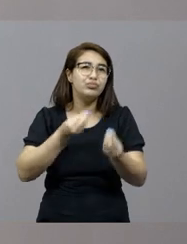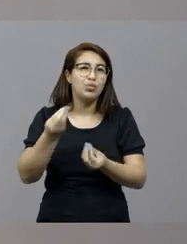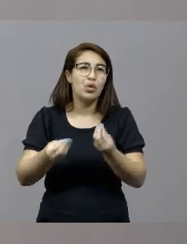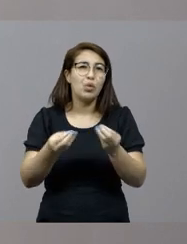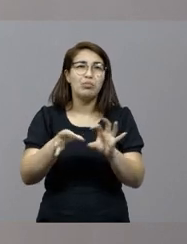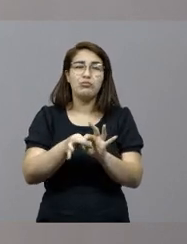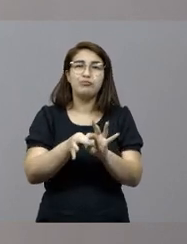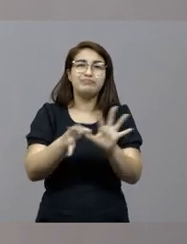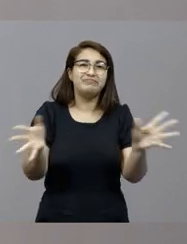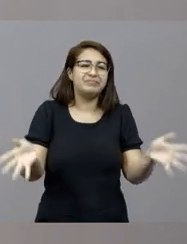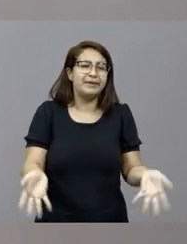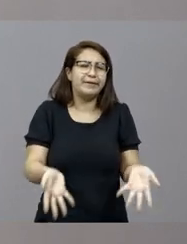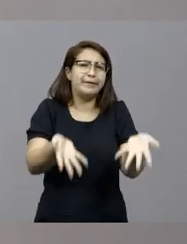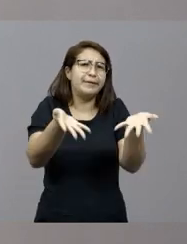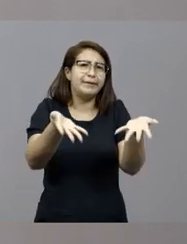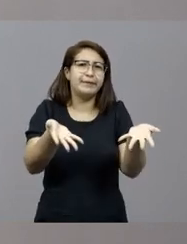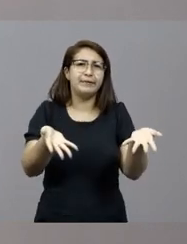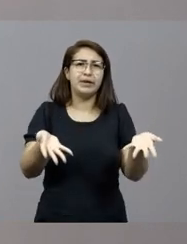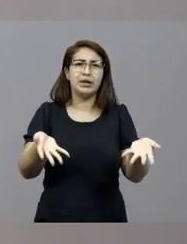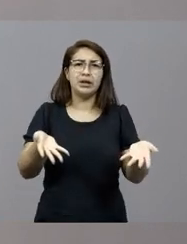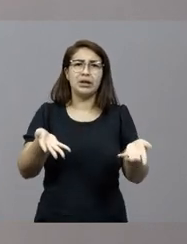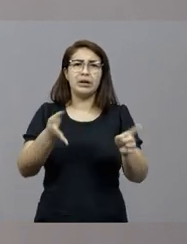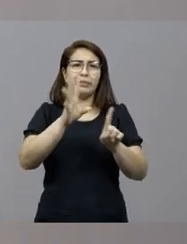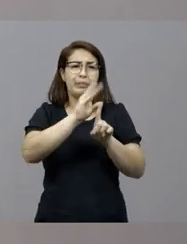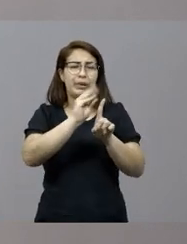soltando estuprador para estuprar de novo.